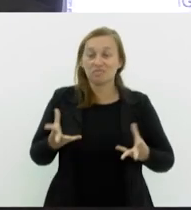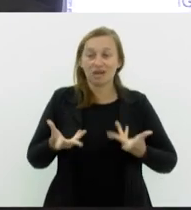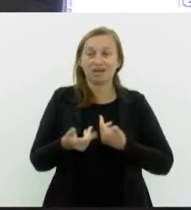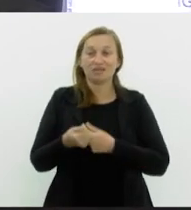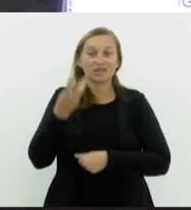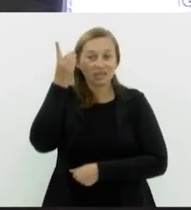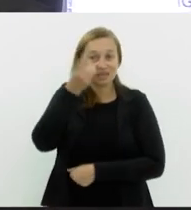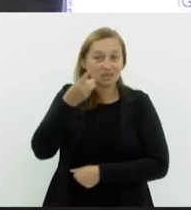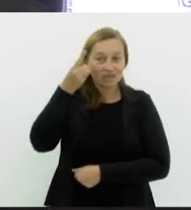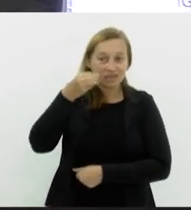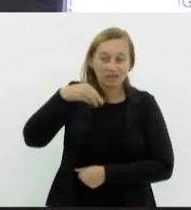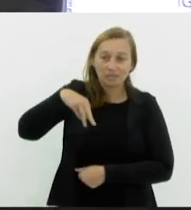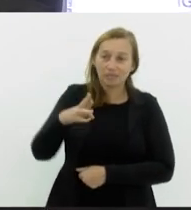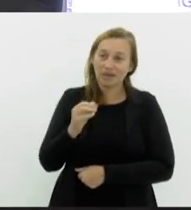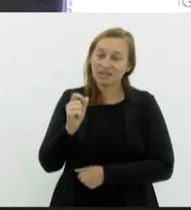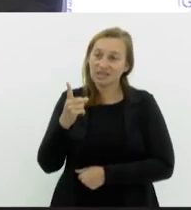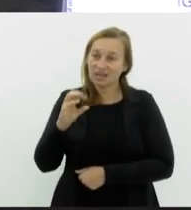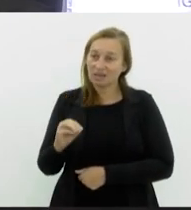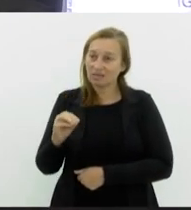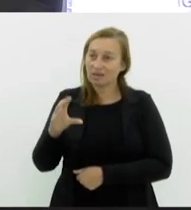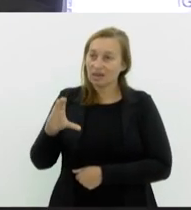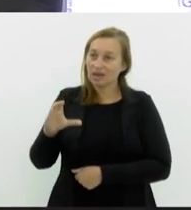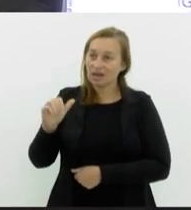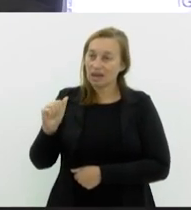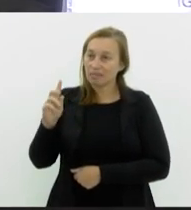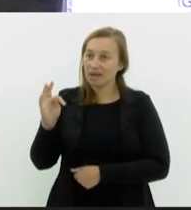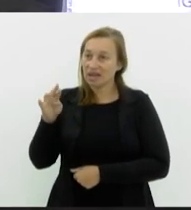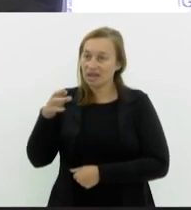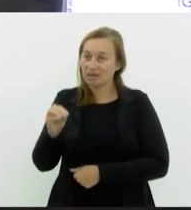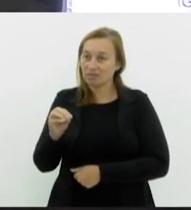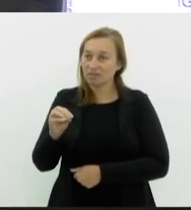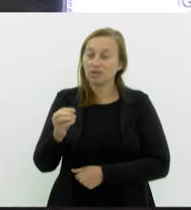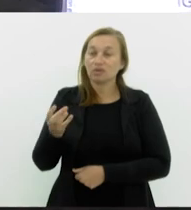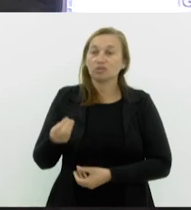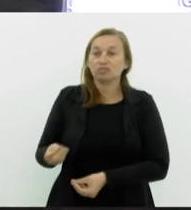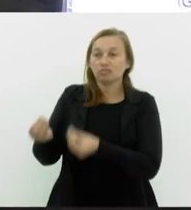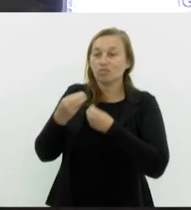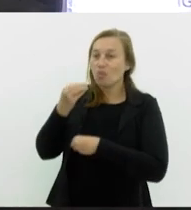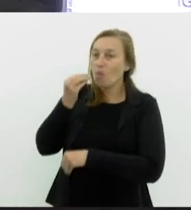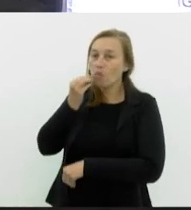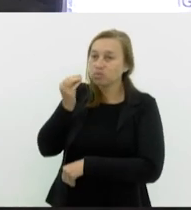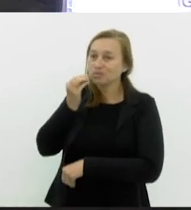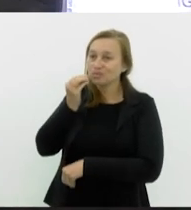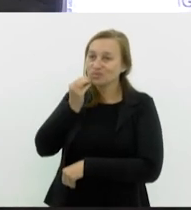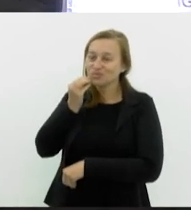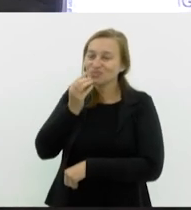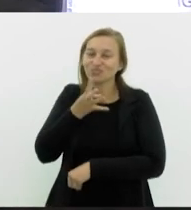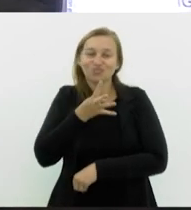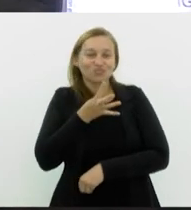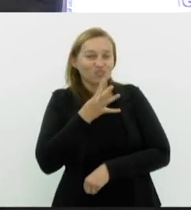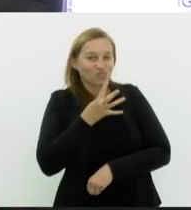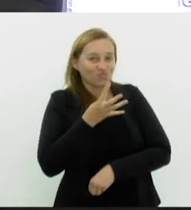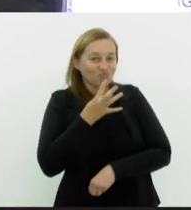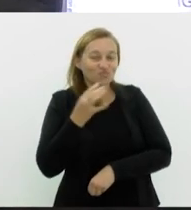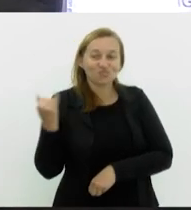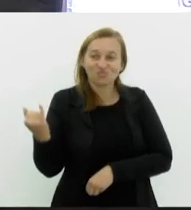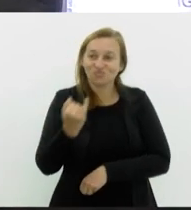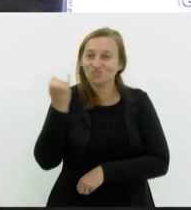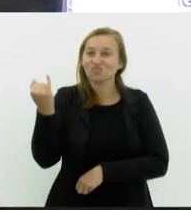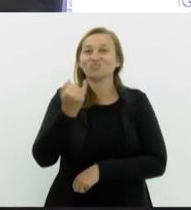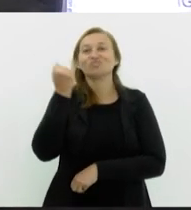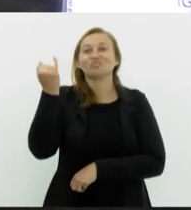deputado Marcelo Cabeleireiro, que está nos dando a oportunidade de reconhecermos a